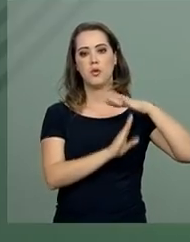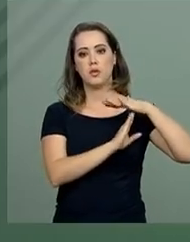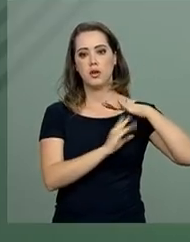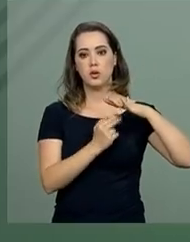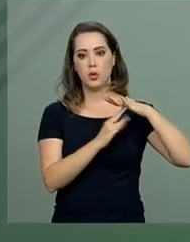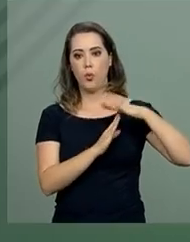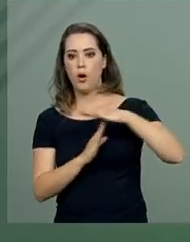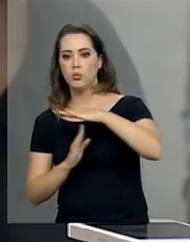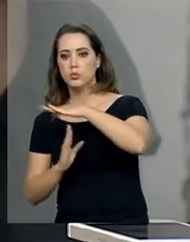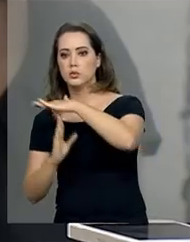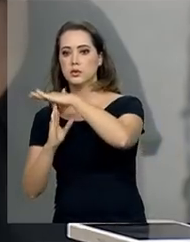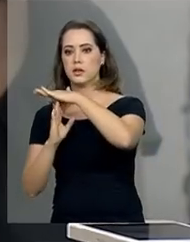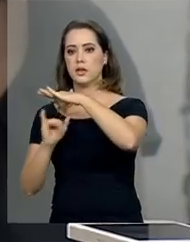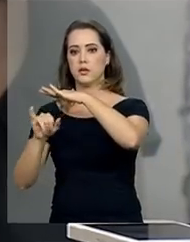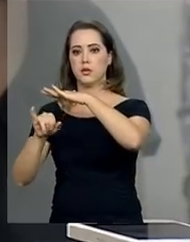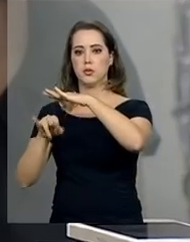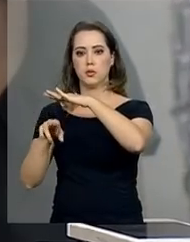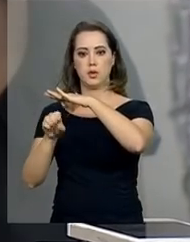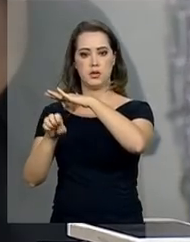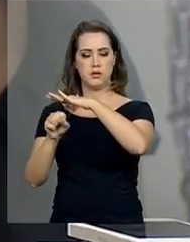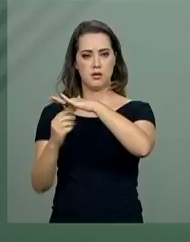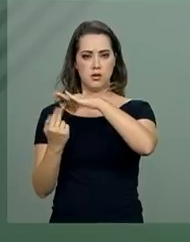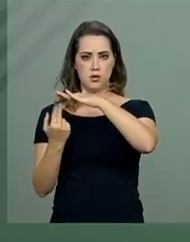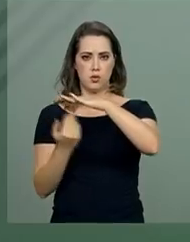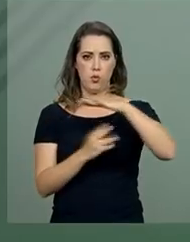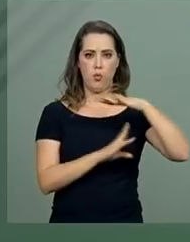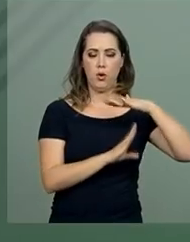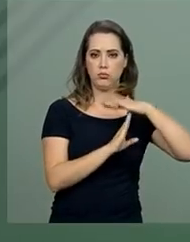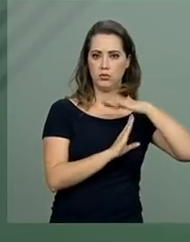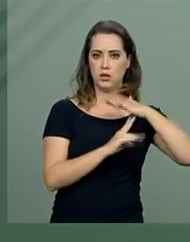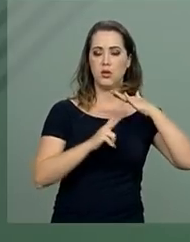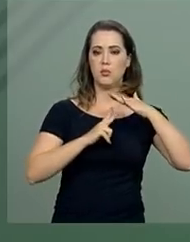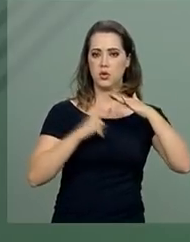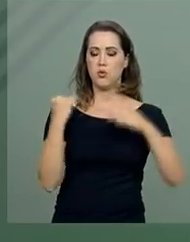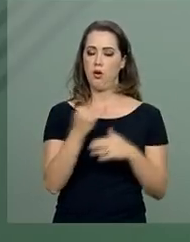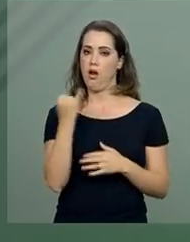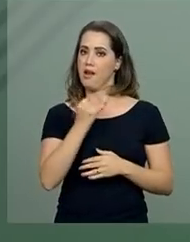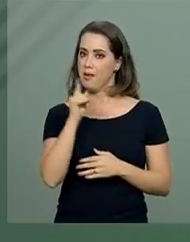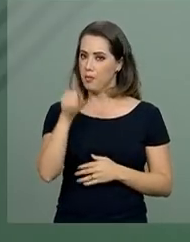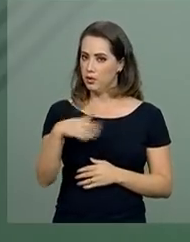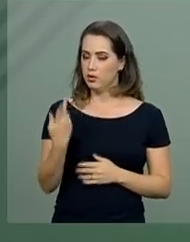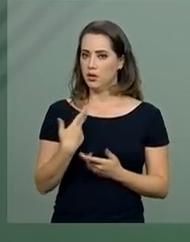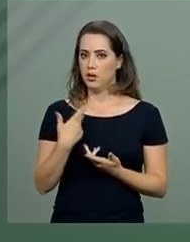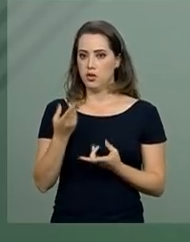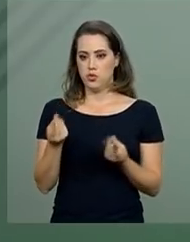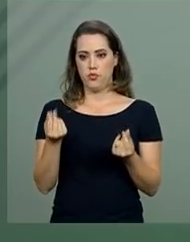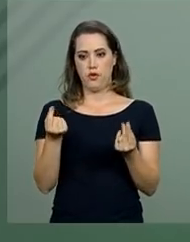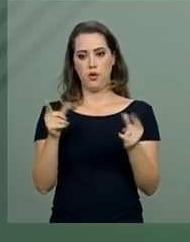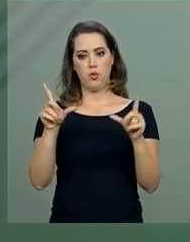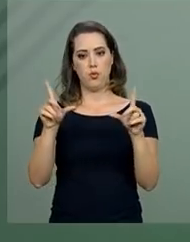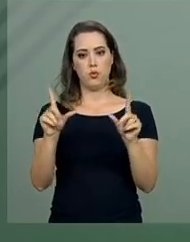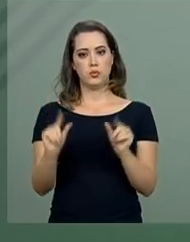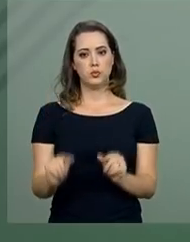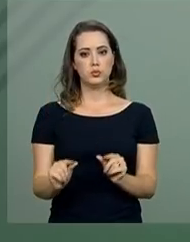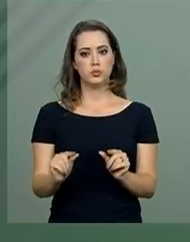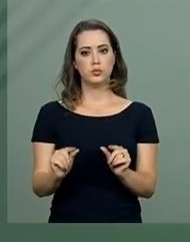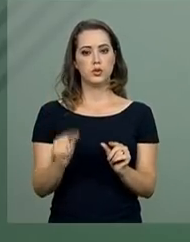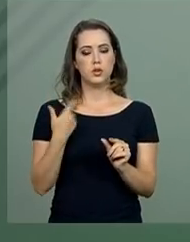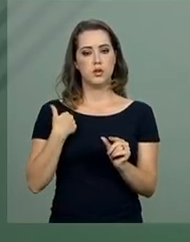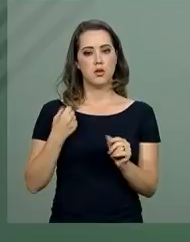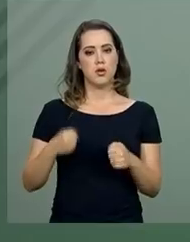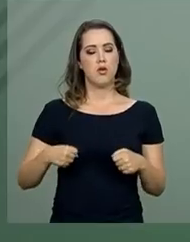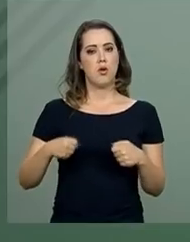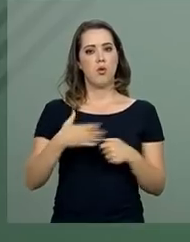teto da previdência privada é extremamente relevante para desonerar a previdência pública